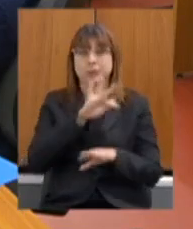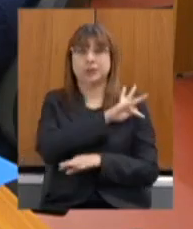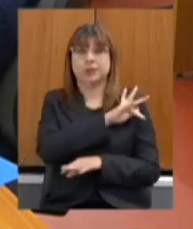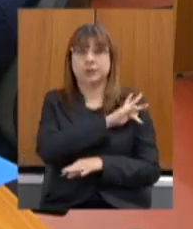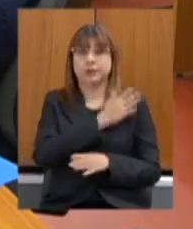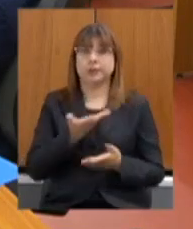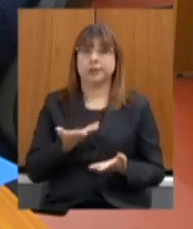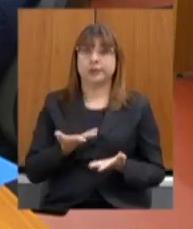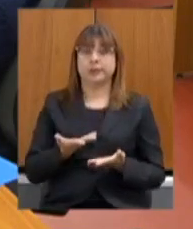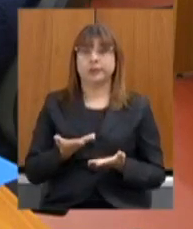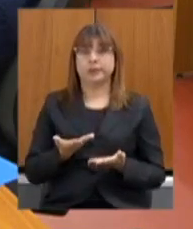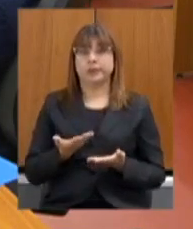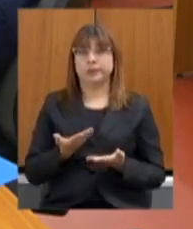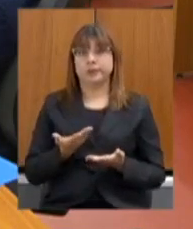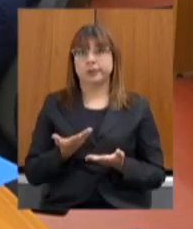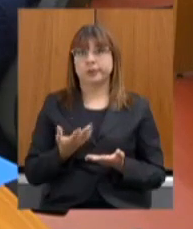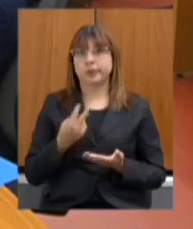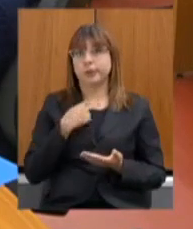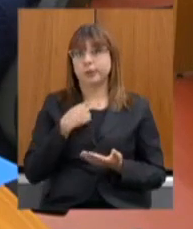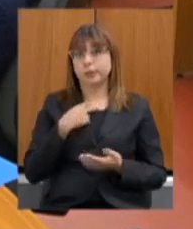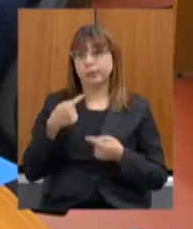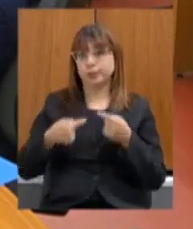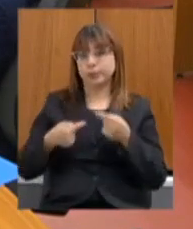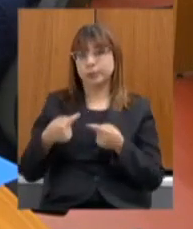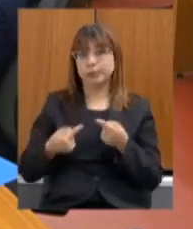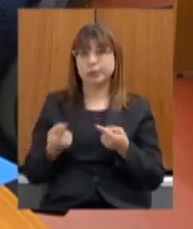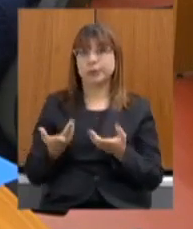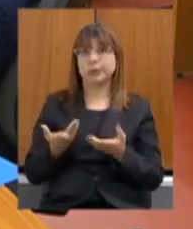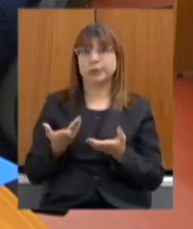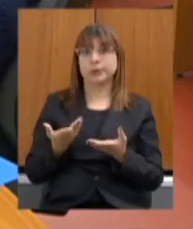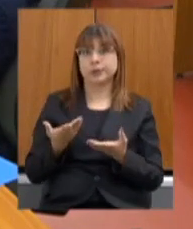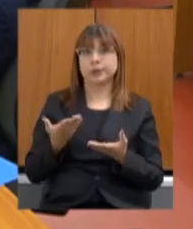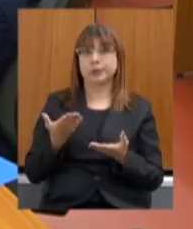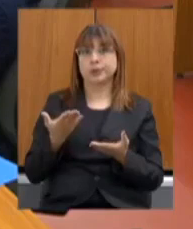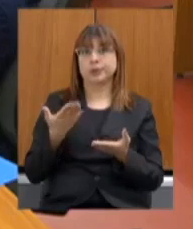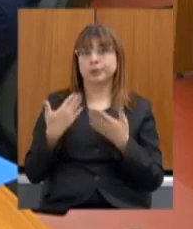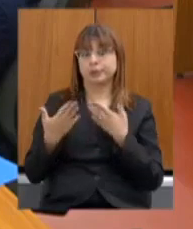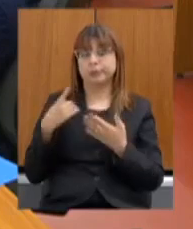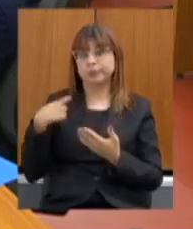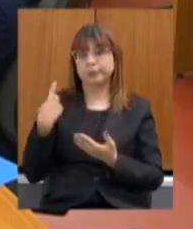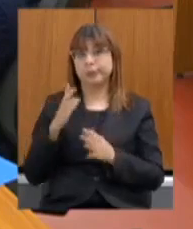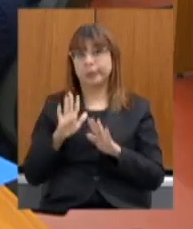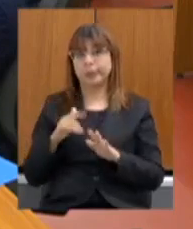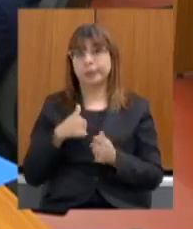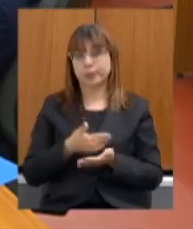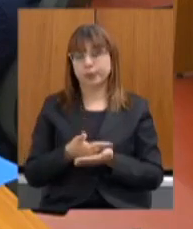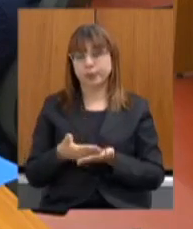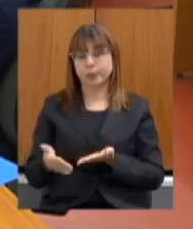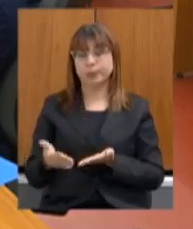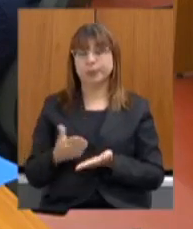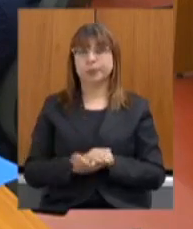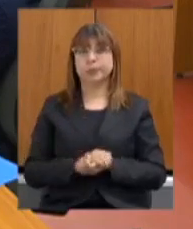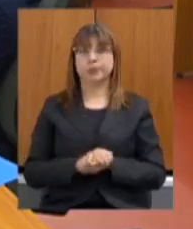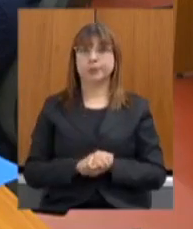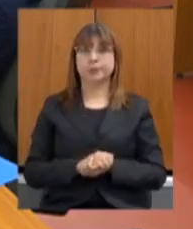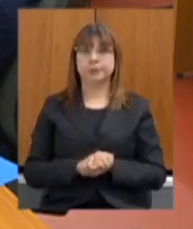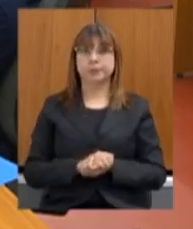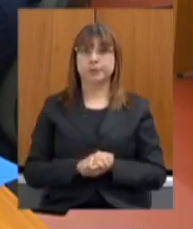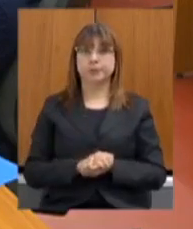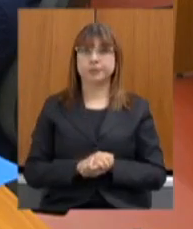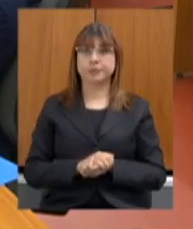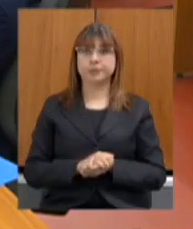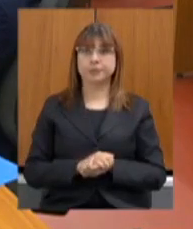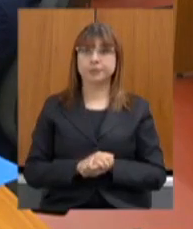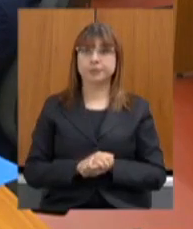permite o debate entre parlamentares, o bom debate, mas eu vou começar aqui trazendo um